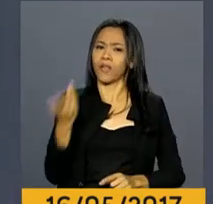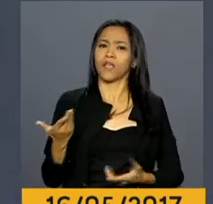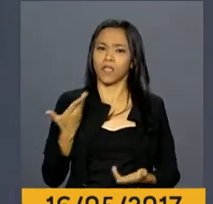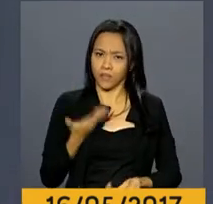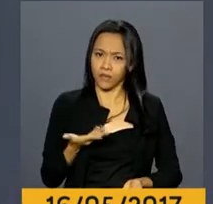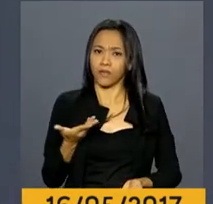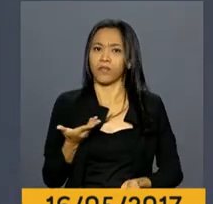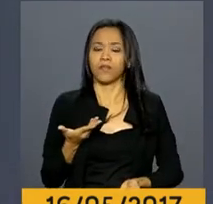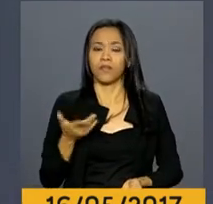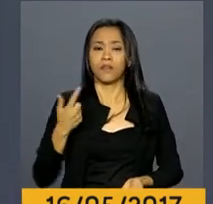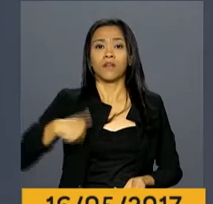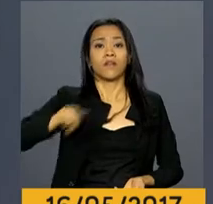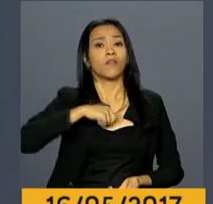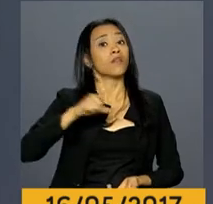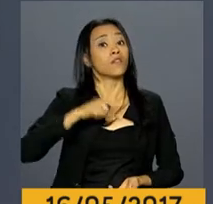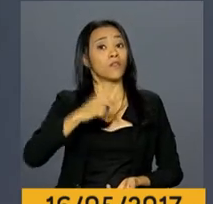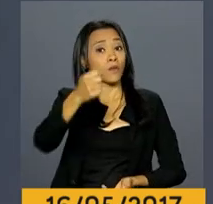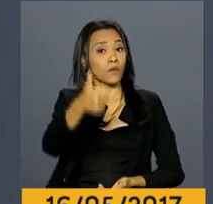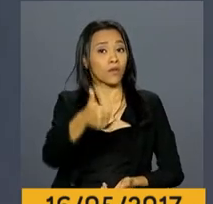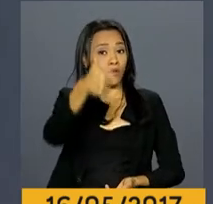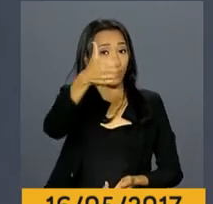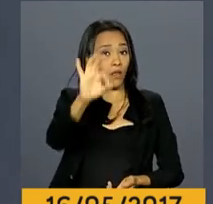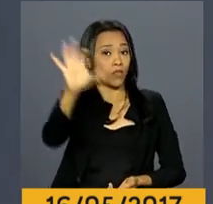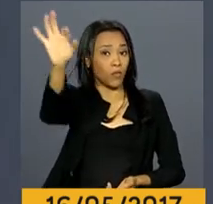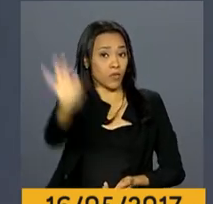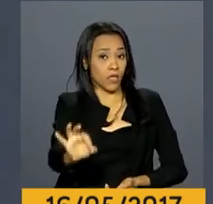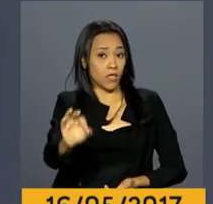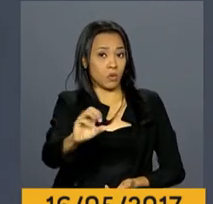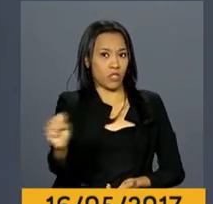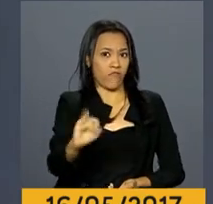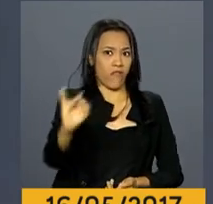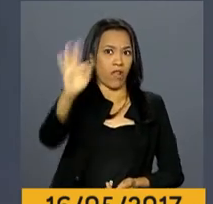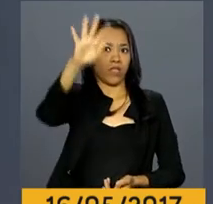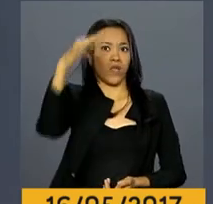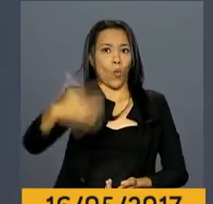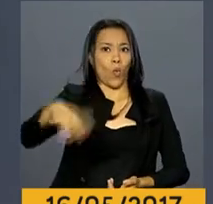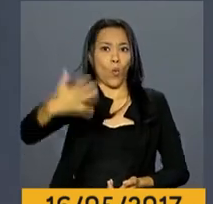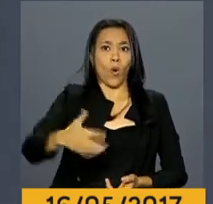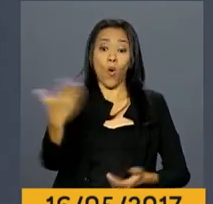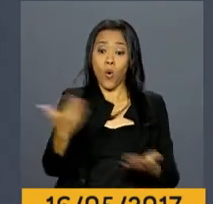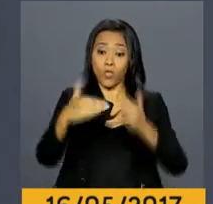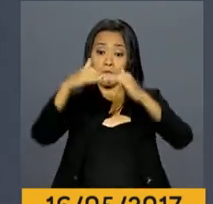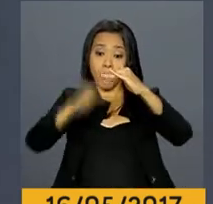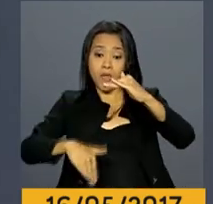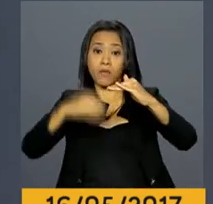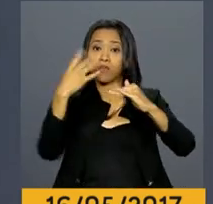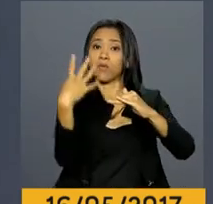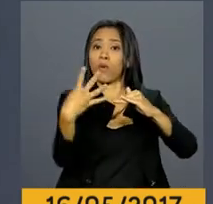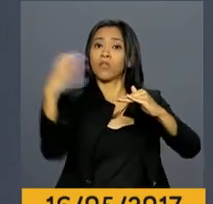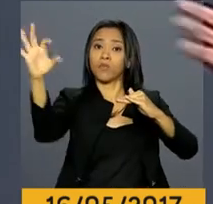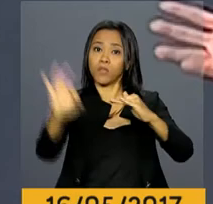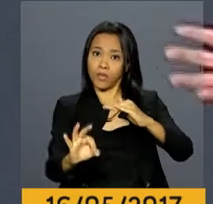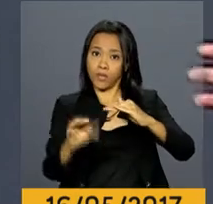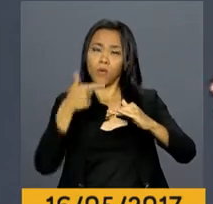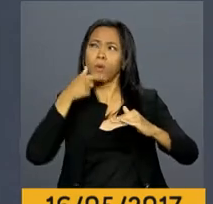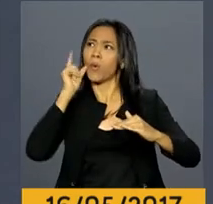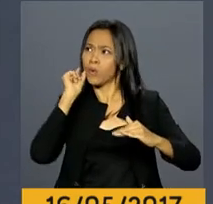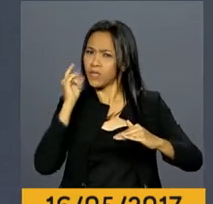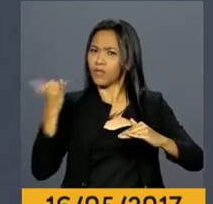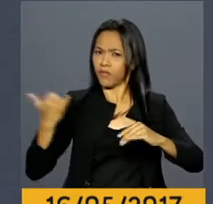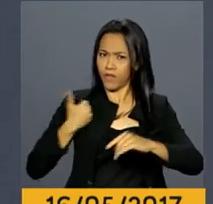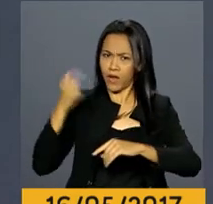não é? Nós tínhamos quase 10% de inflação, hoje estamos a menos de 4%. Ontem ainda, não é,